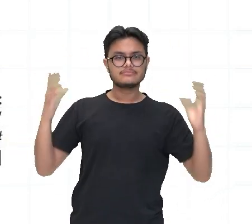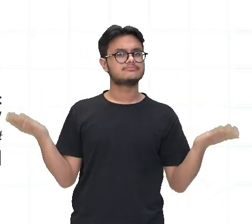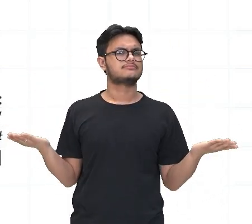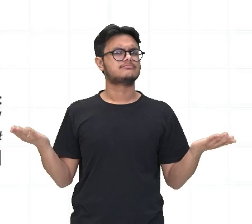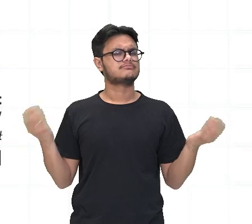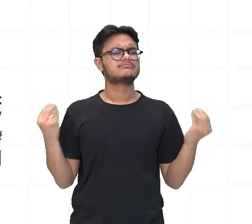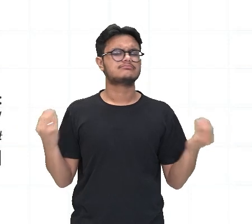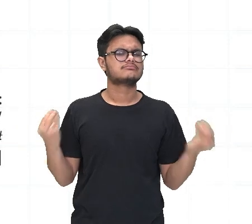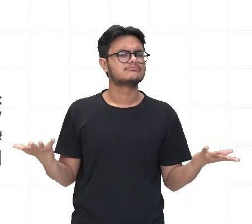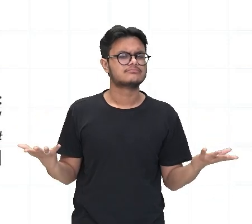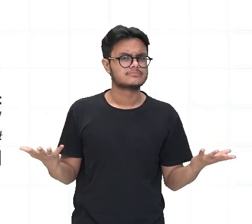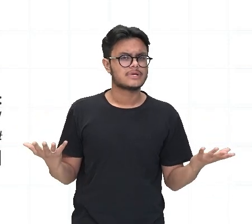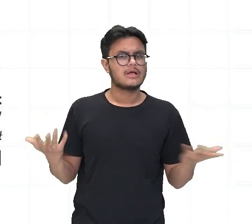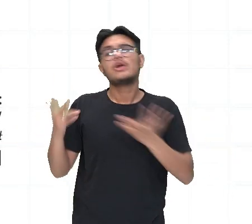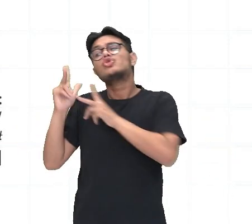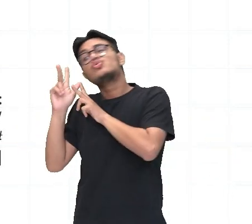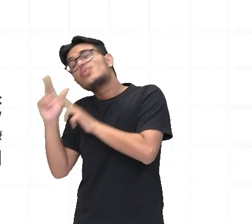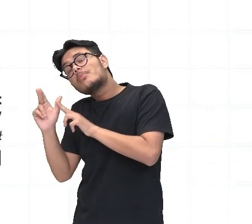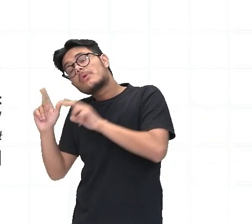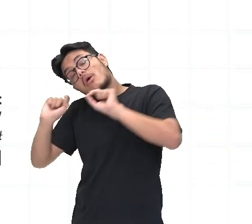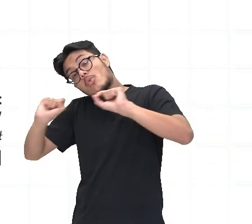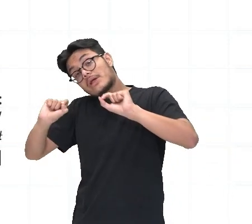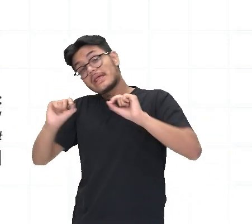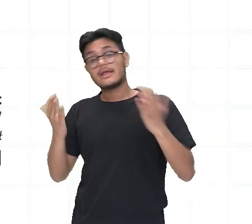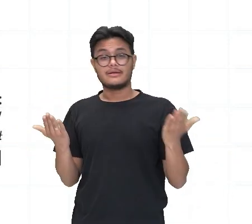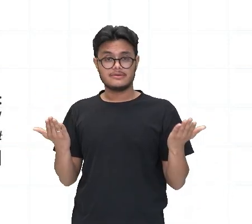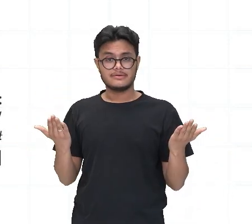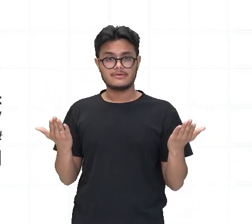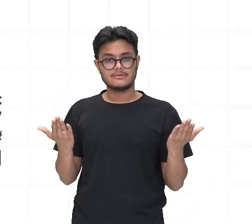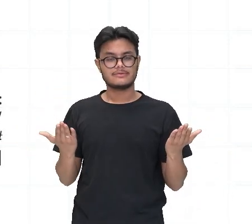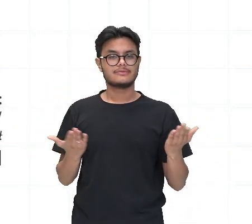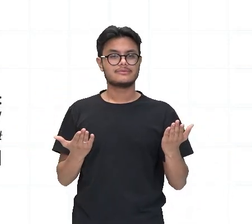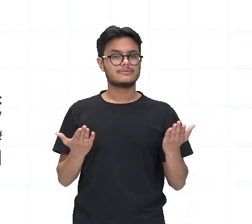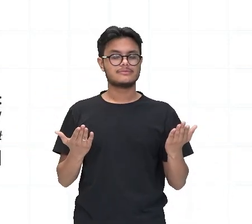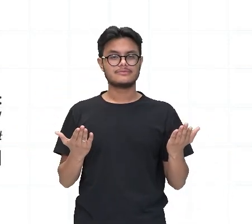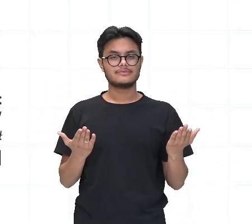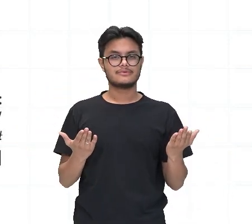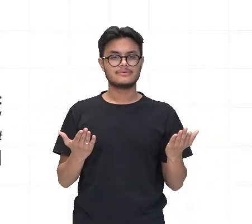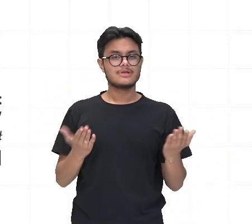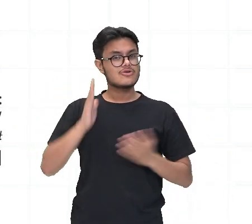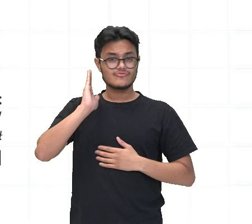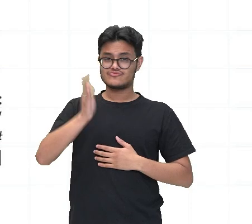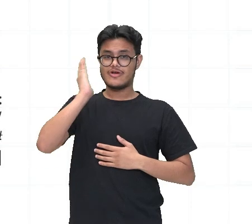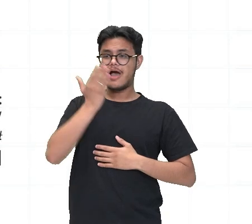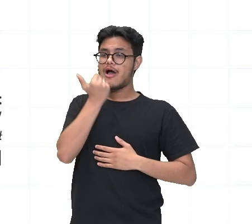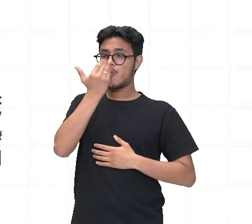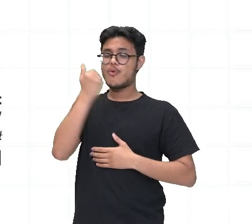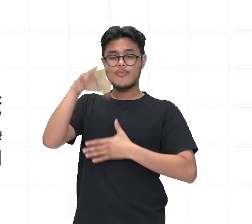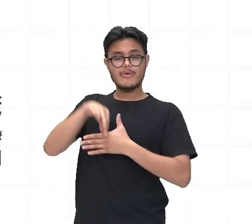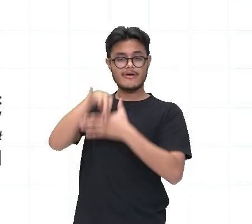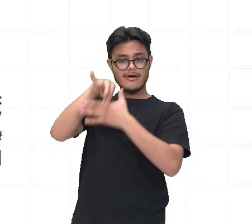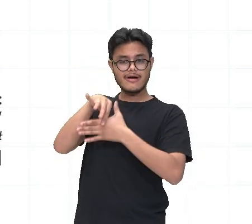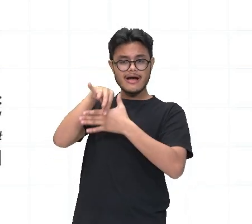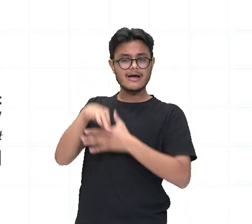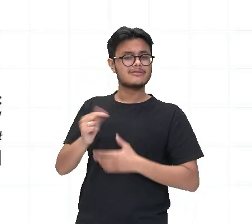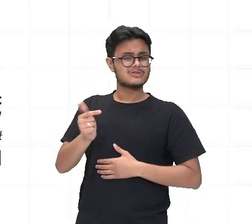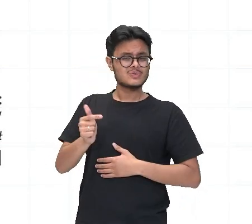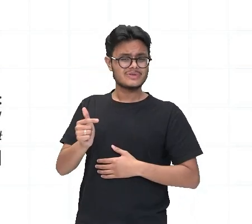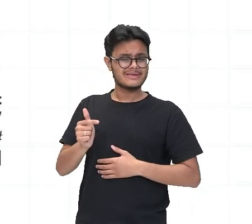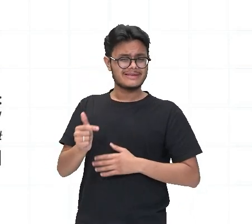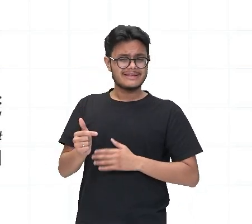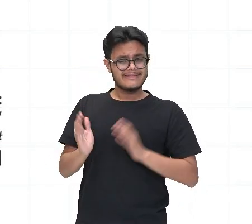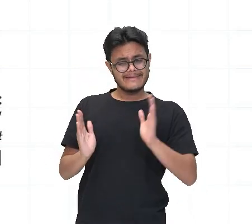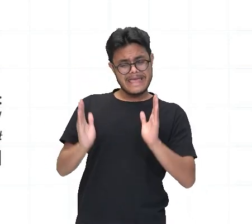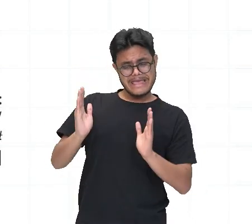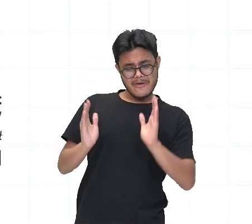se ele dormiu muito. Só diz que ele acordou e de imediato que ele comeu a carne de carneiro. Mas não há no texto nenhuma